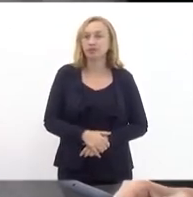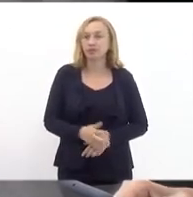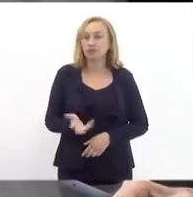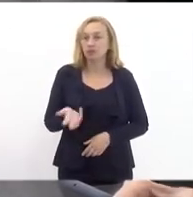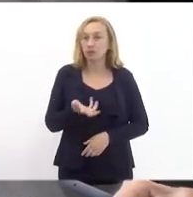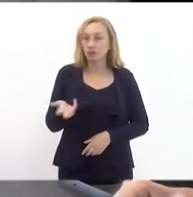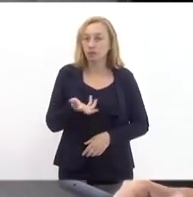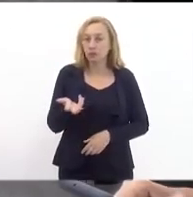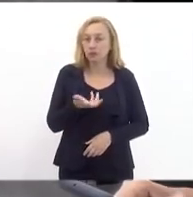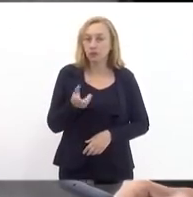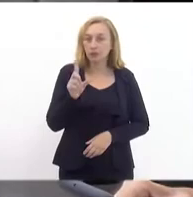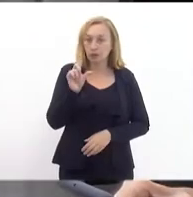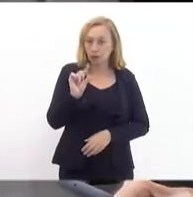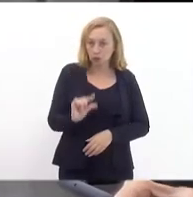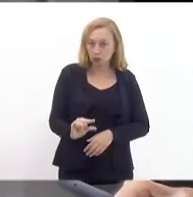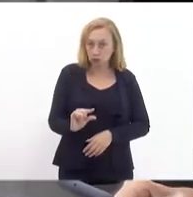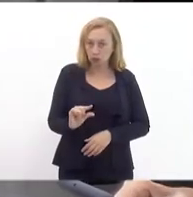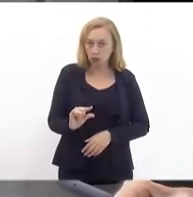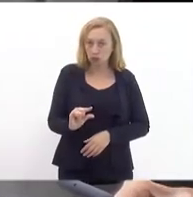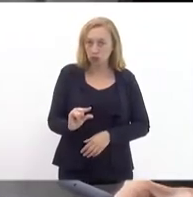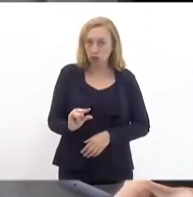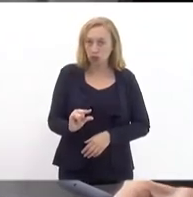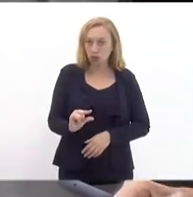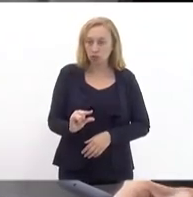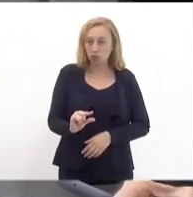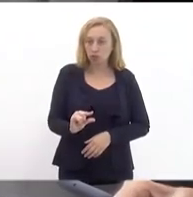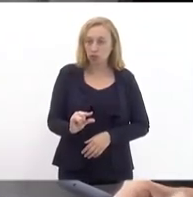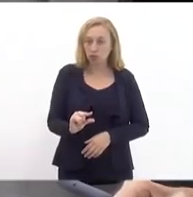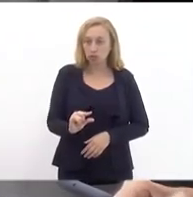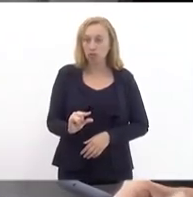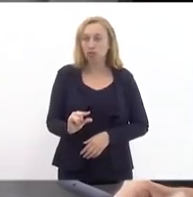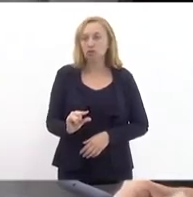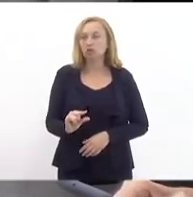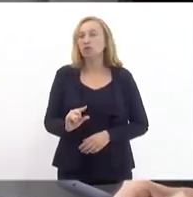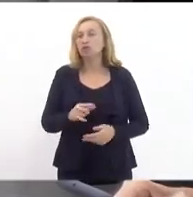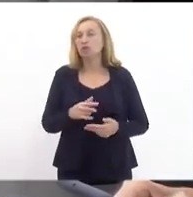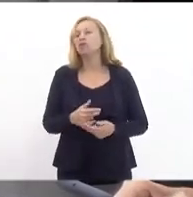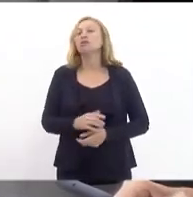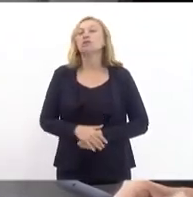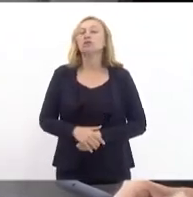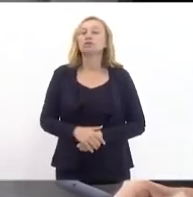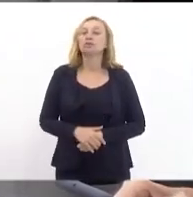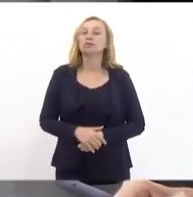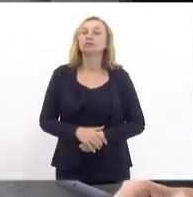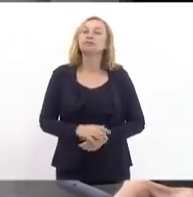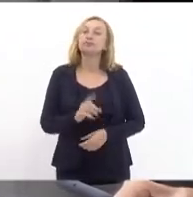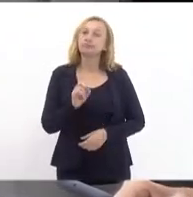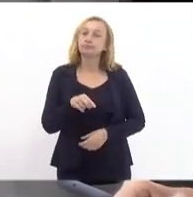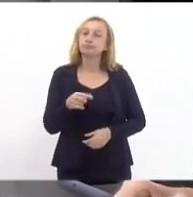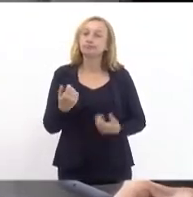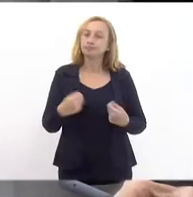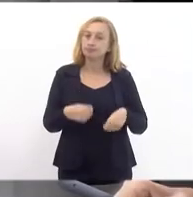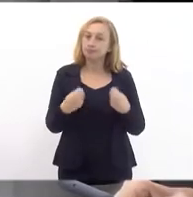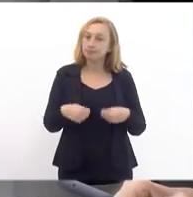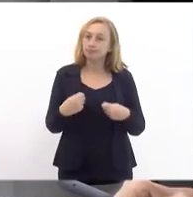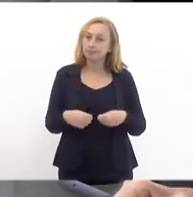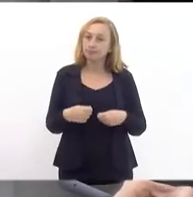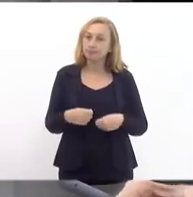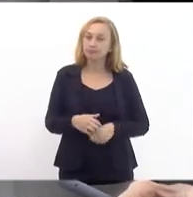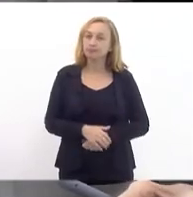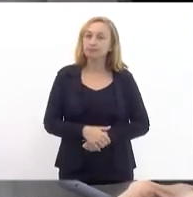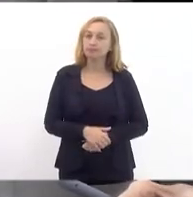que ser menores para diminuir as trepidações, etc., etc. Então, é necessário que a gente tenha isso